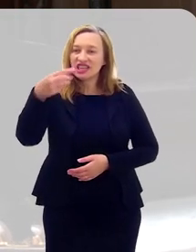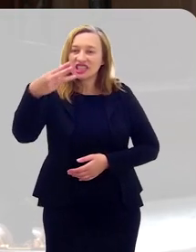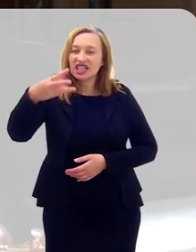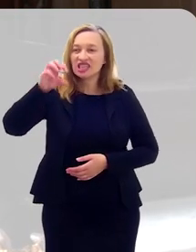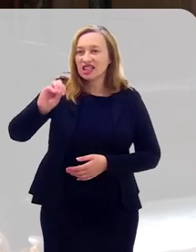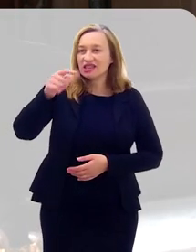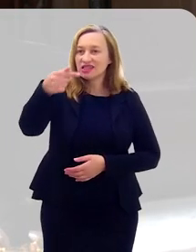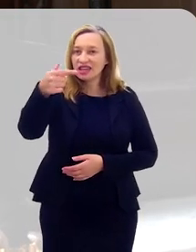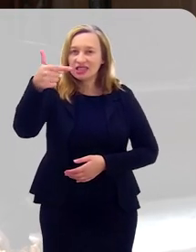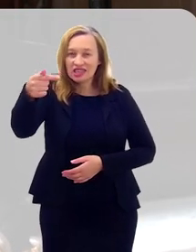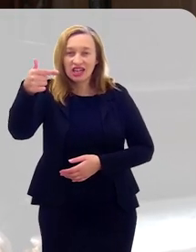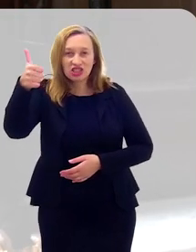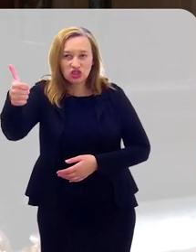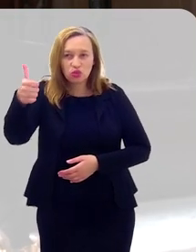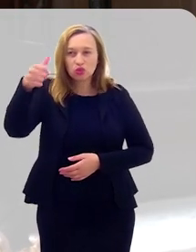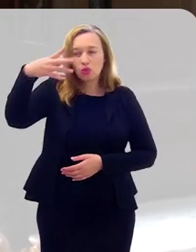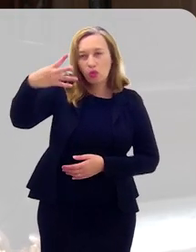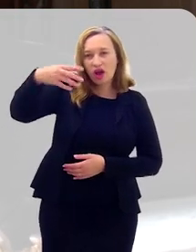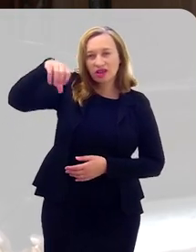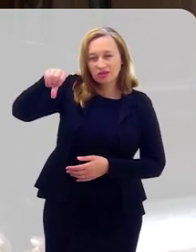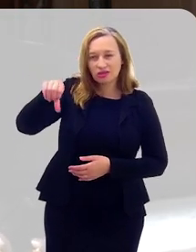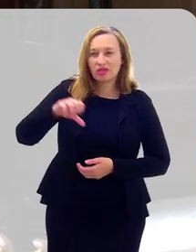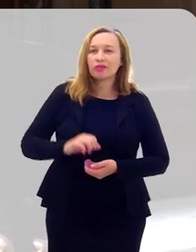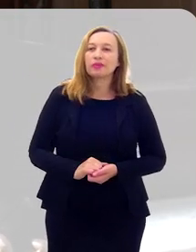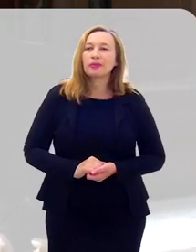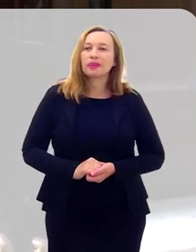73921 aqui no Rio de Janeiro. Isso.